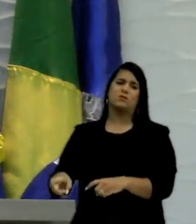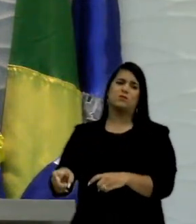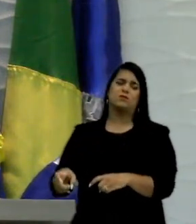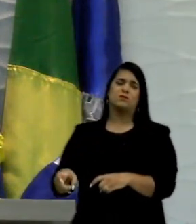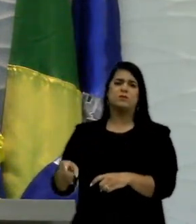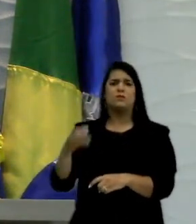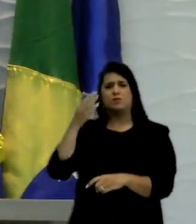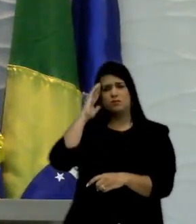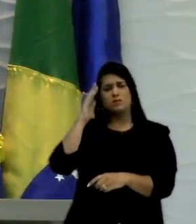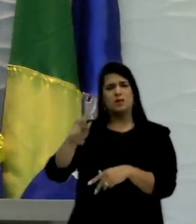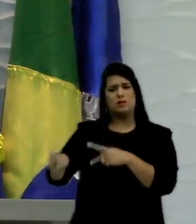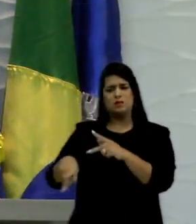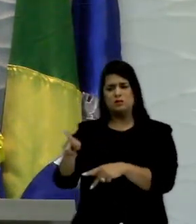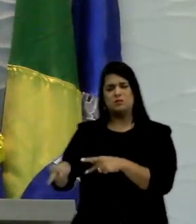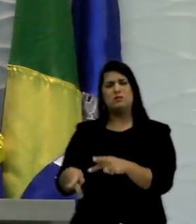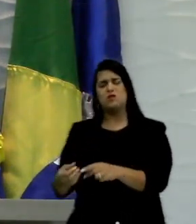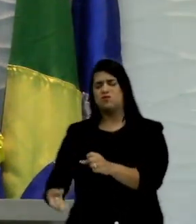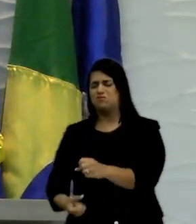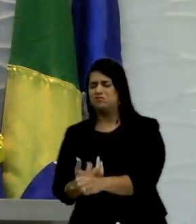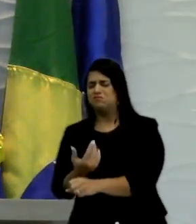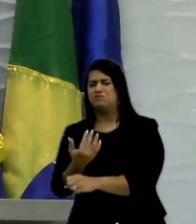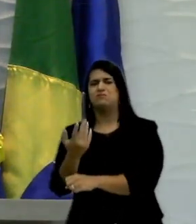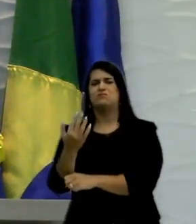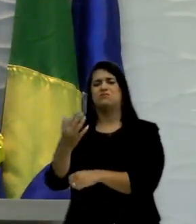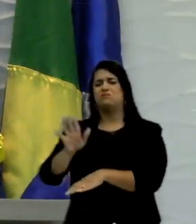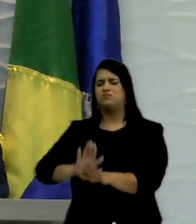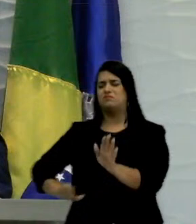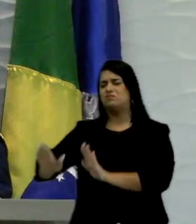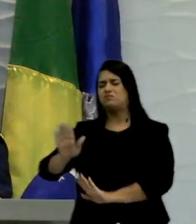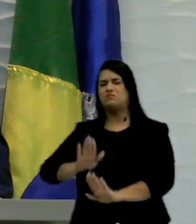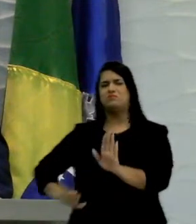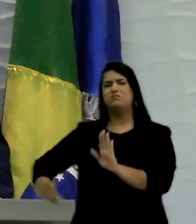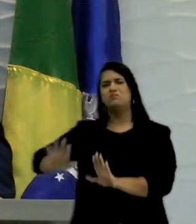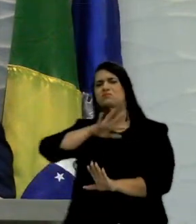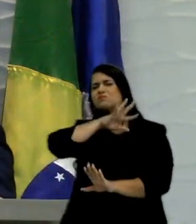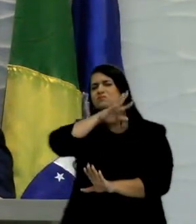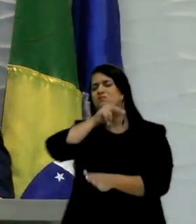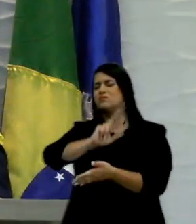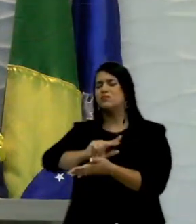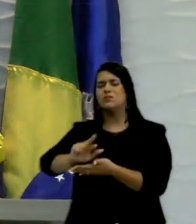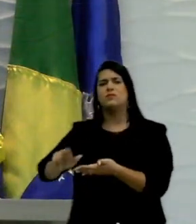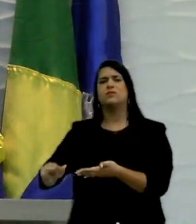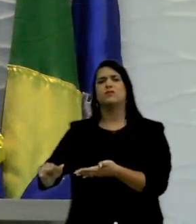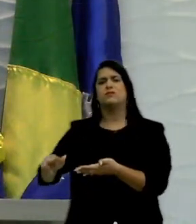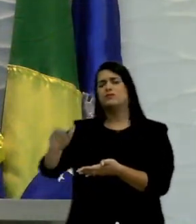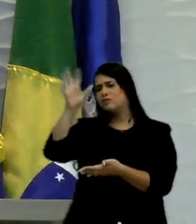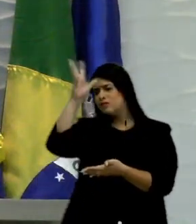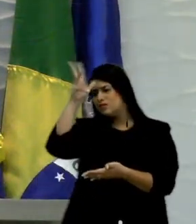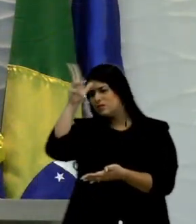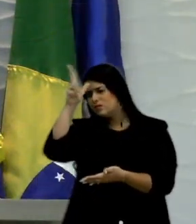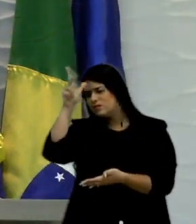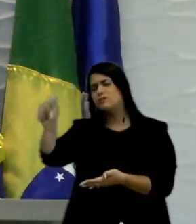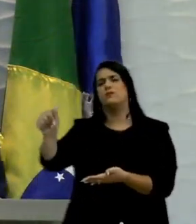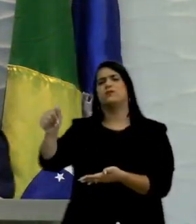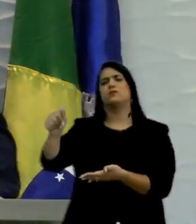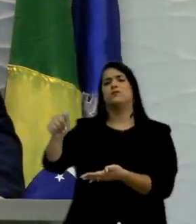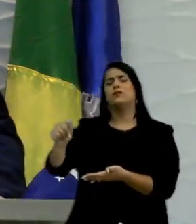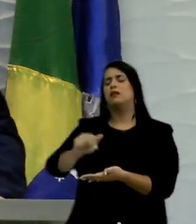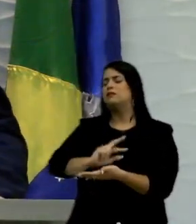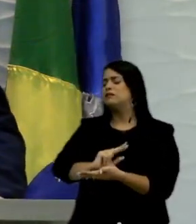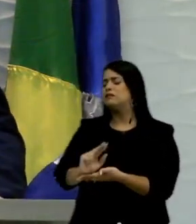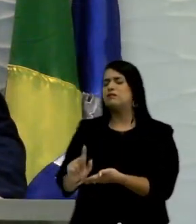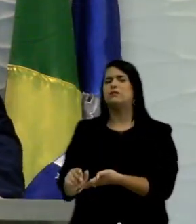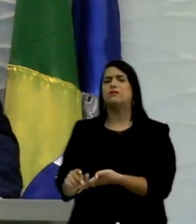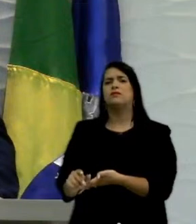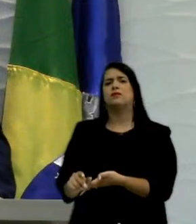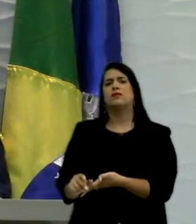rural. Um povo que produz, um povo que cria seu gado, um povo que tem sua granja, um povo que cria lá um porco, uma ovelha. É esse